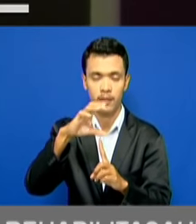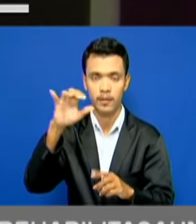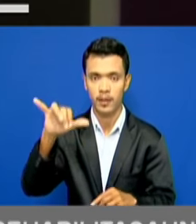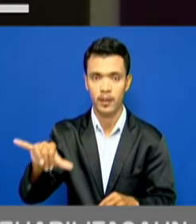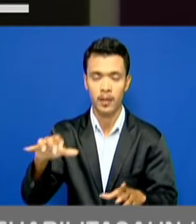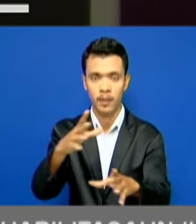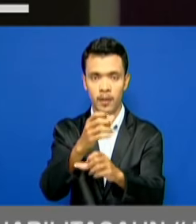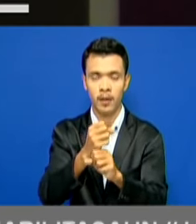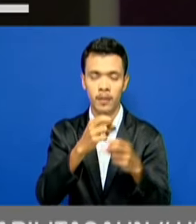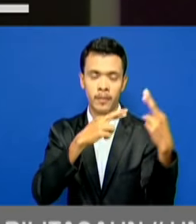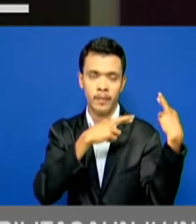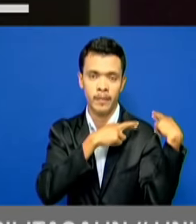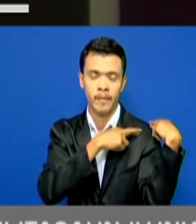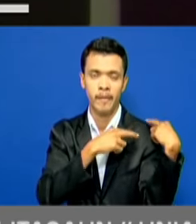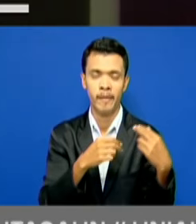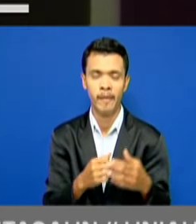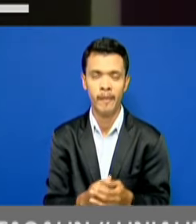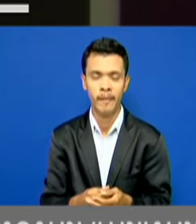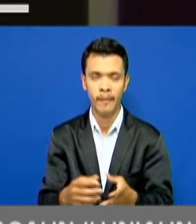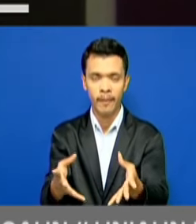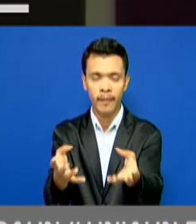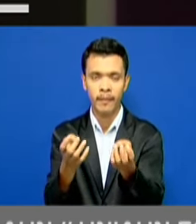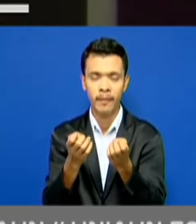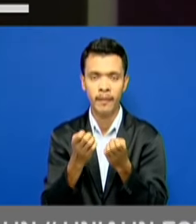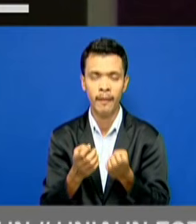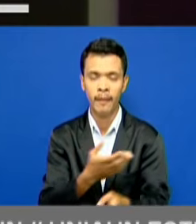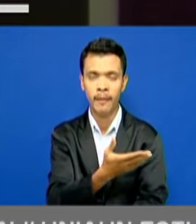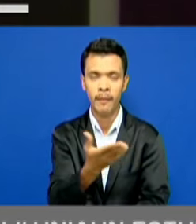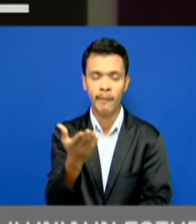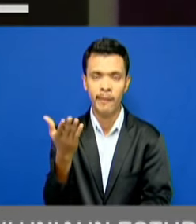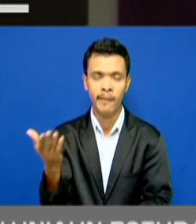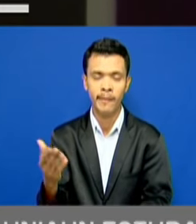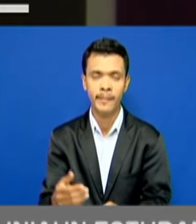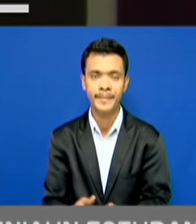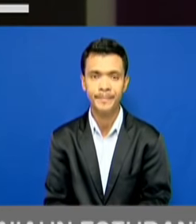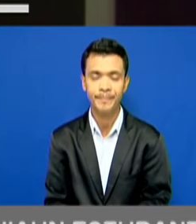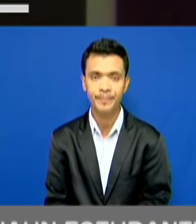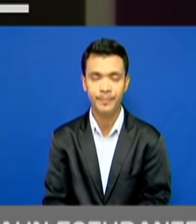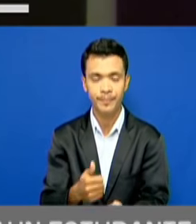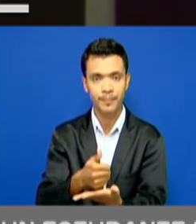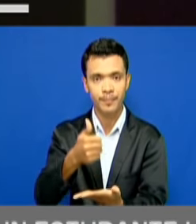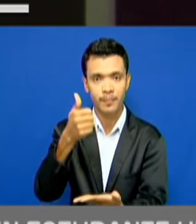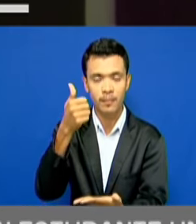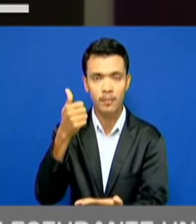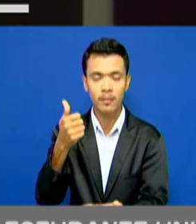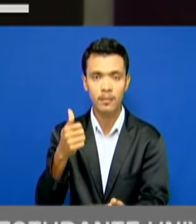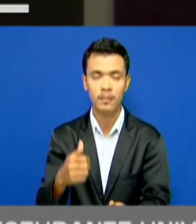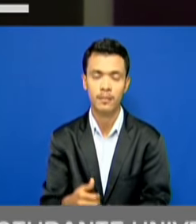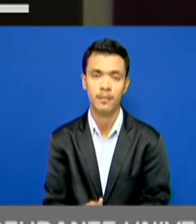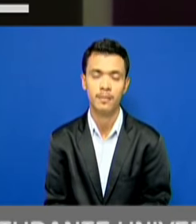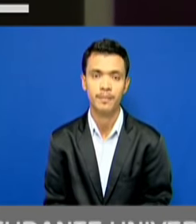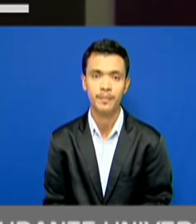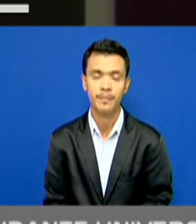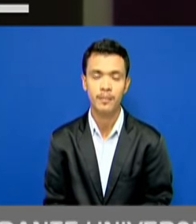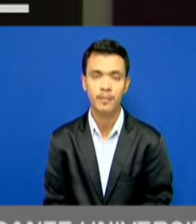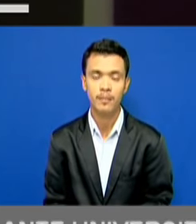se santo de ver raona, comprova ona, carta que o Sira possui mérito, no habilidade fundamental Sira, que eu